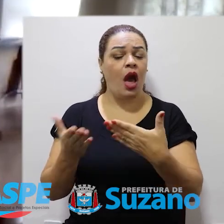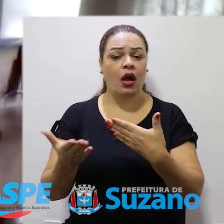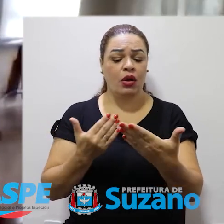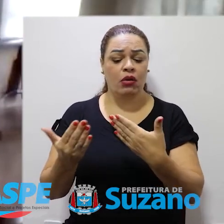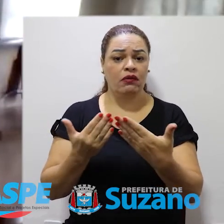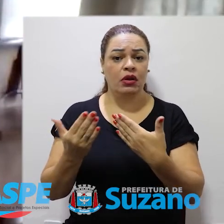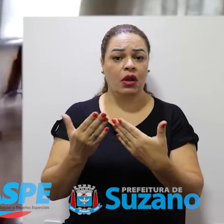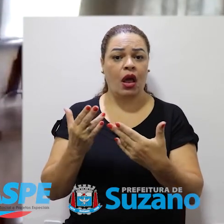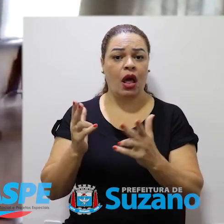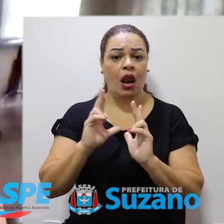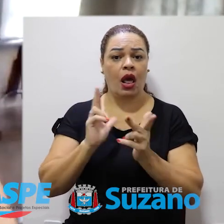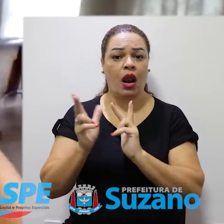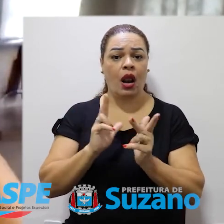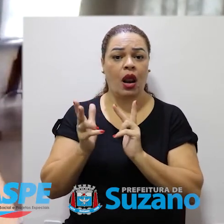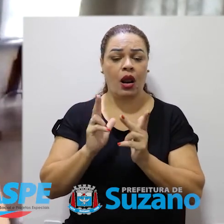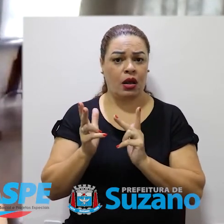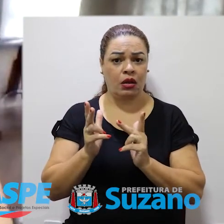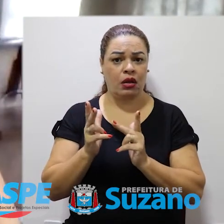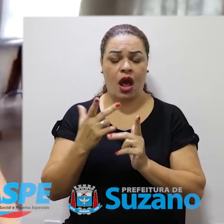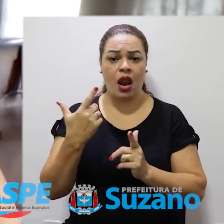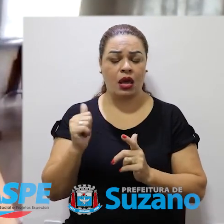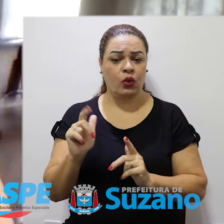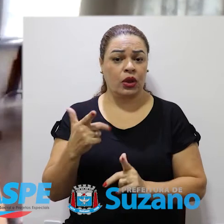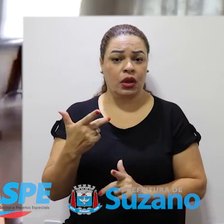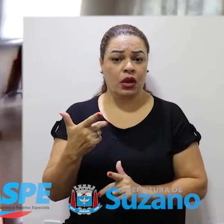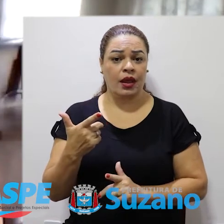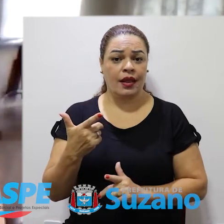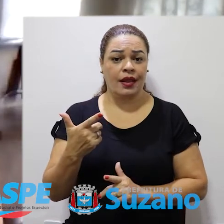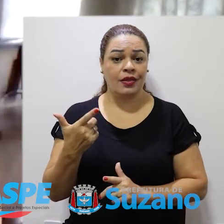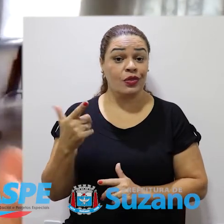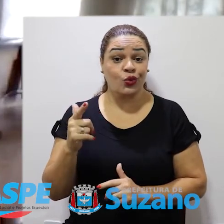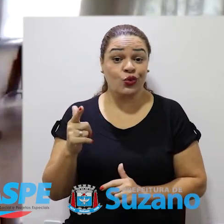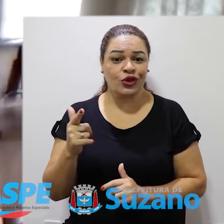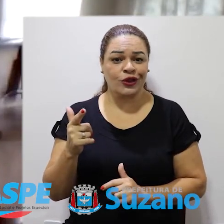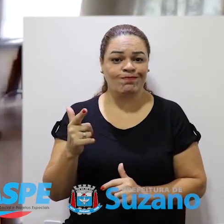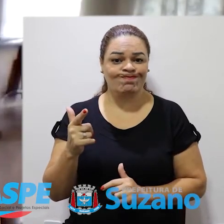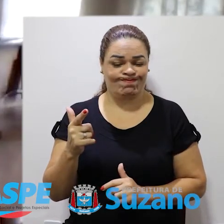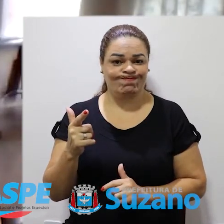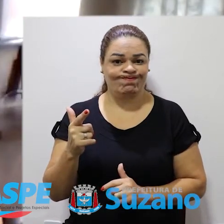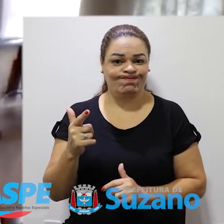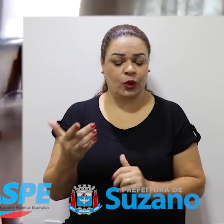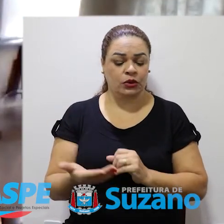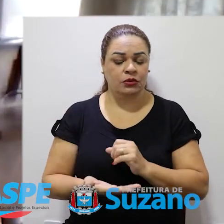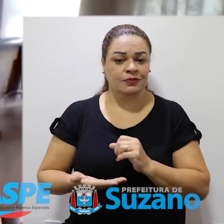Ela não tinha uma língua que amparasse ela ter os conhecimentos básicos,